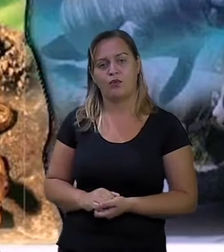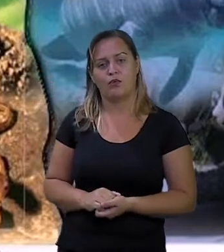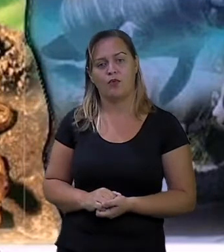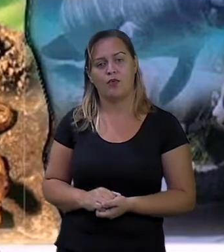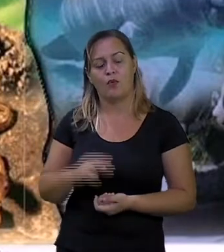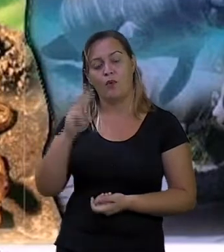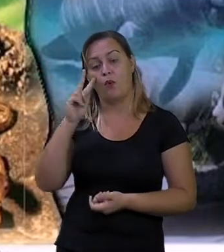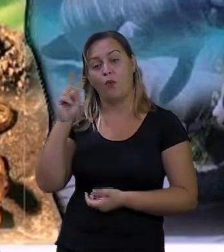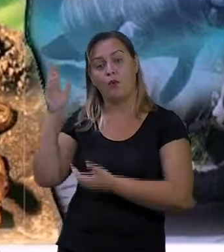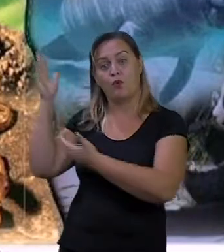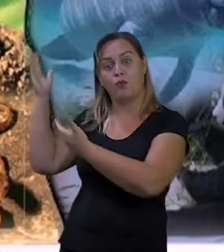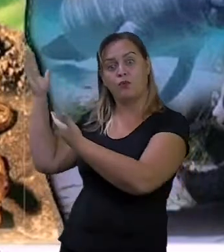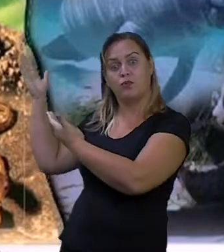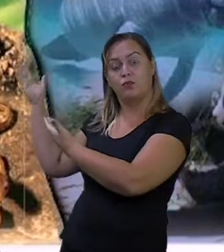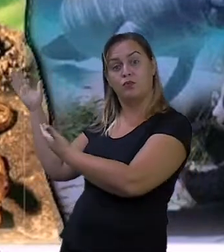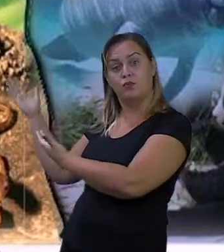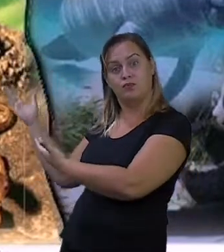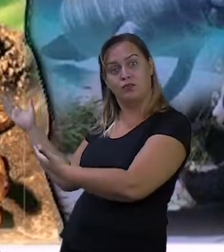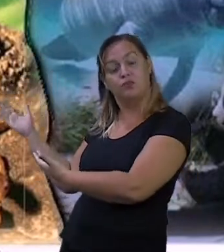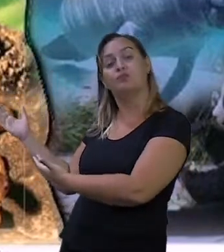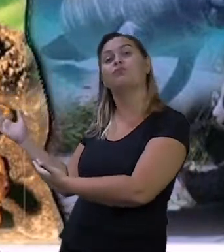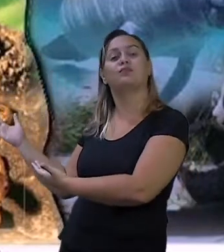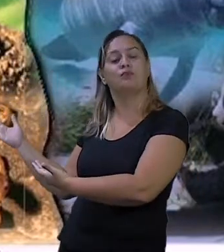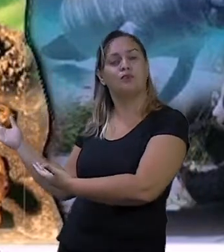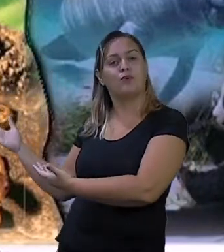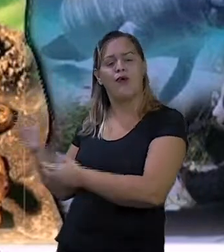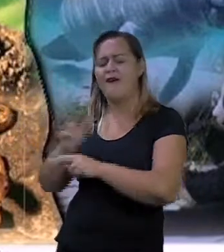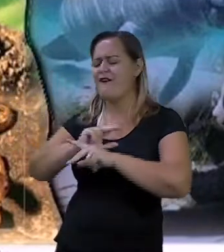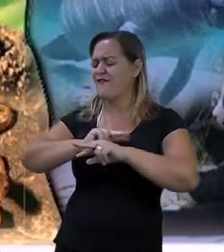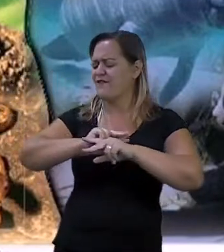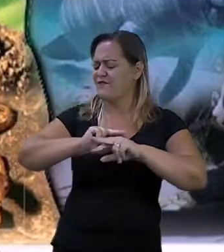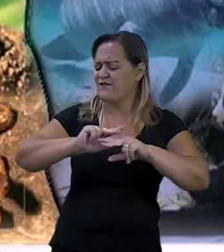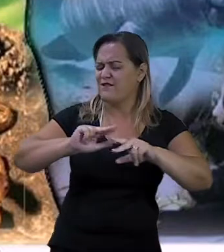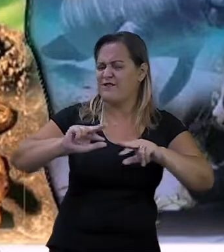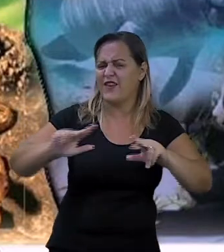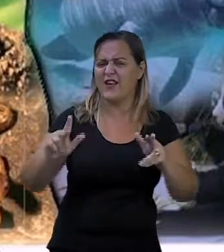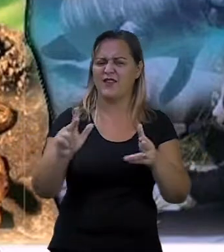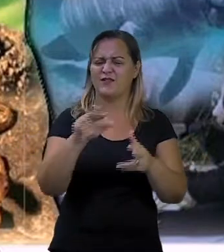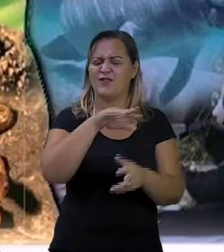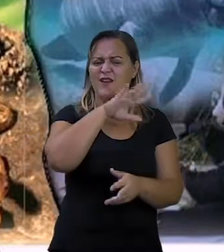aproximadamente um mundo catalogado de seres vertebrados.